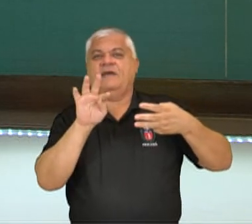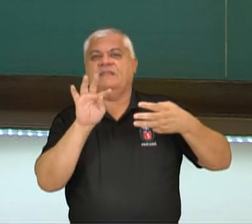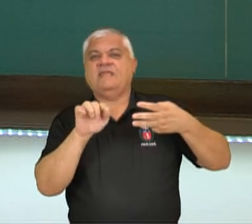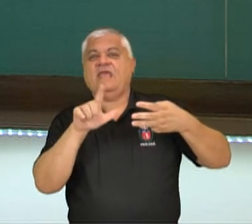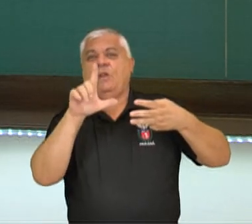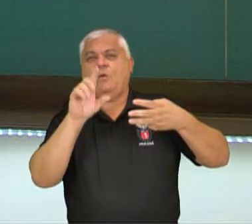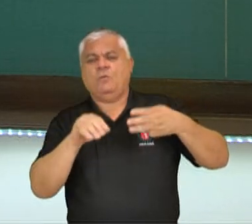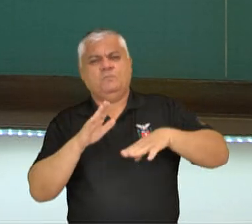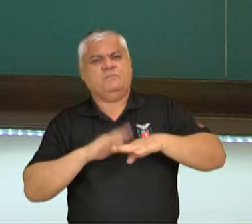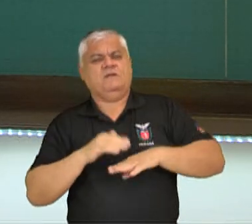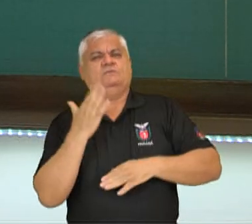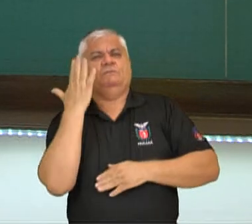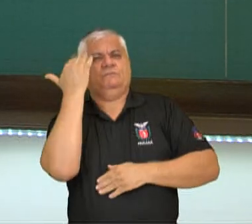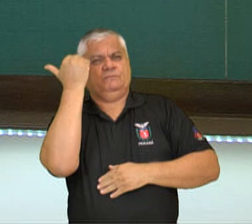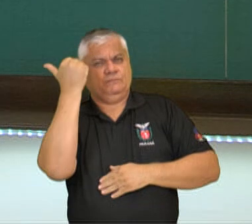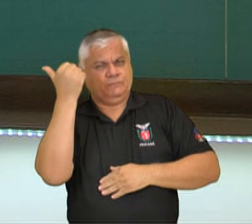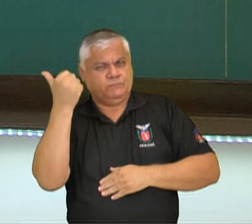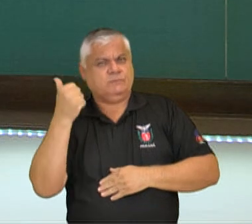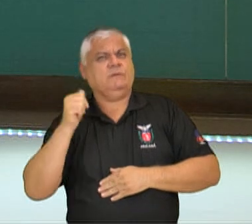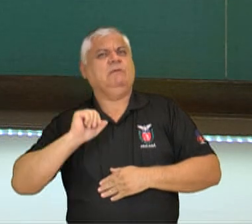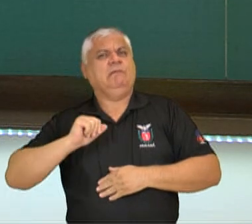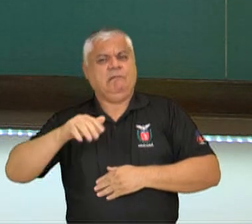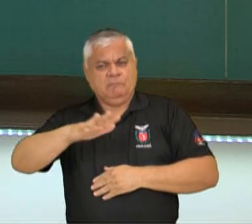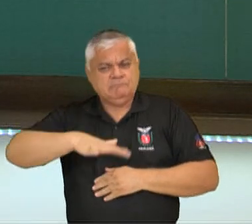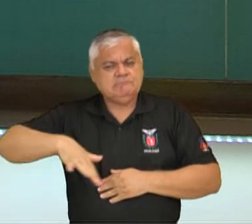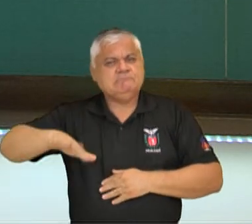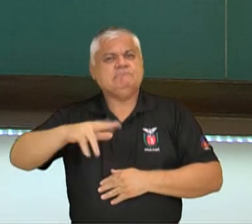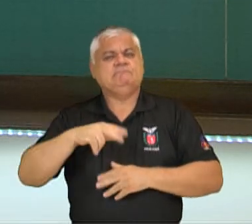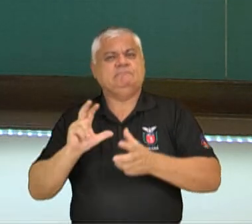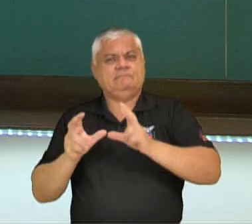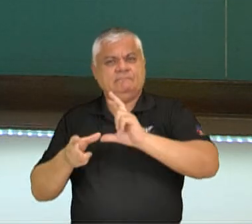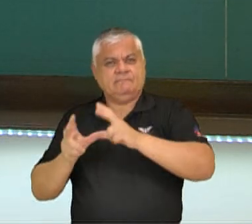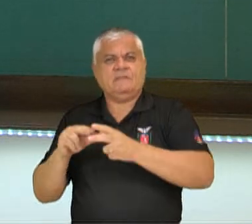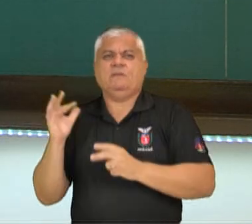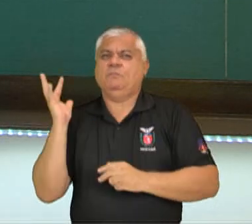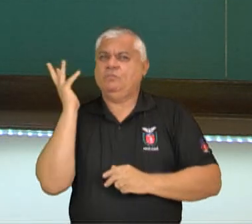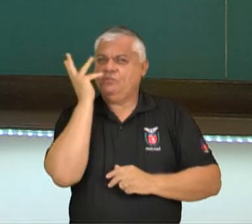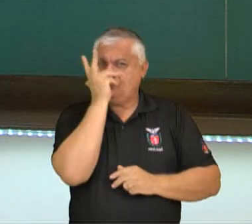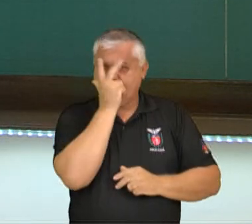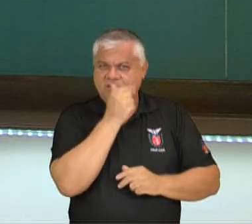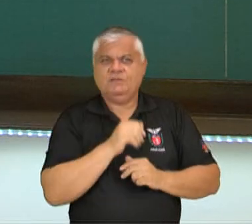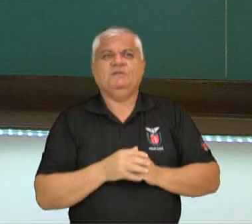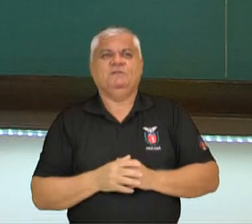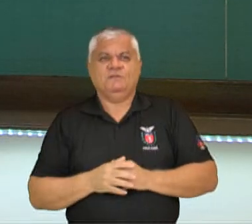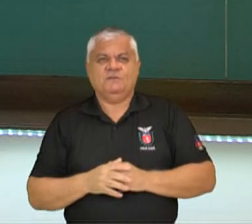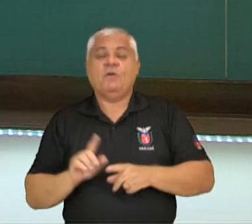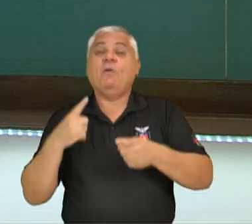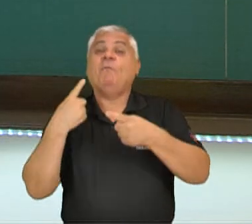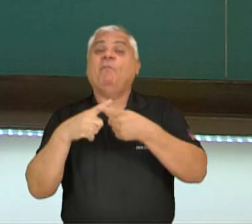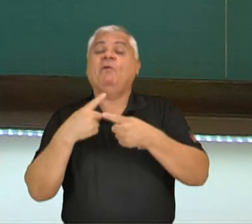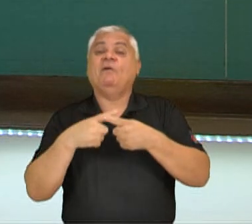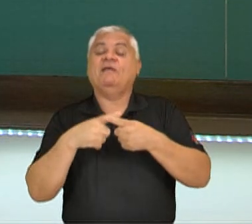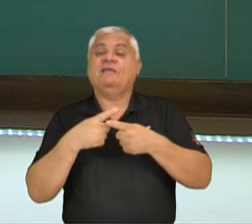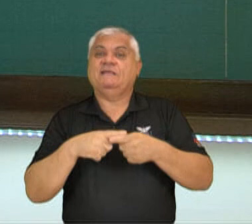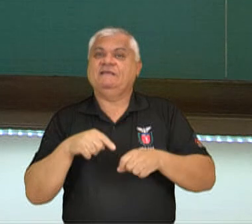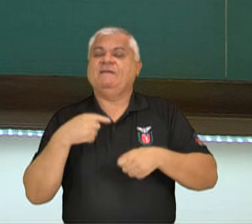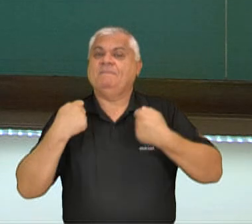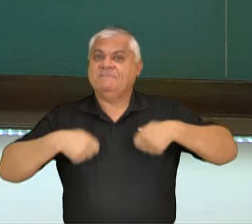mais conhecidos dentro da capoeira, né? E um dos mais bonitos. E um daqueles que exige